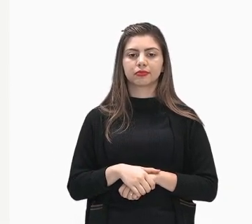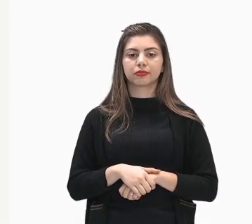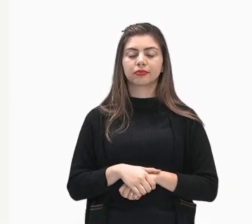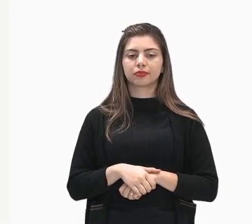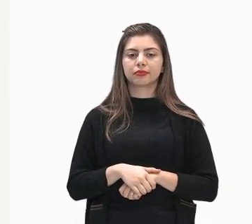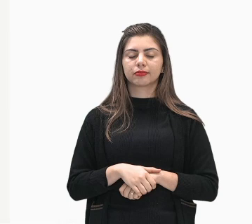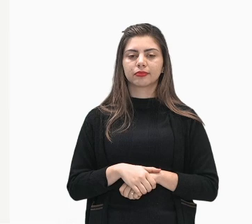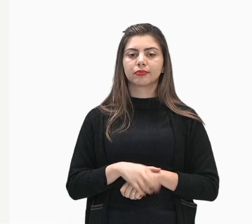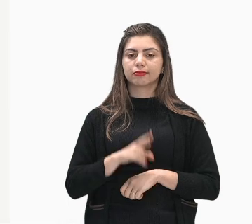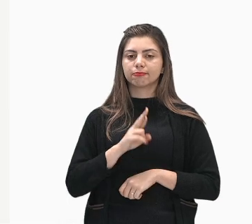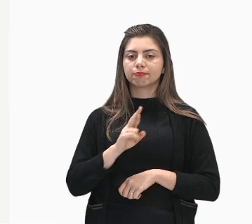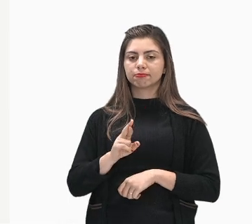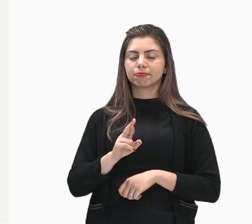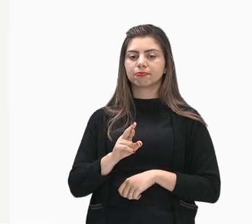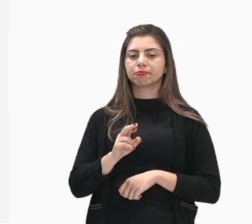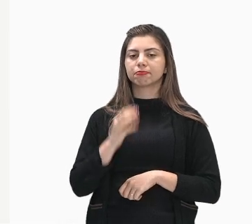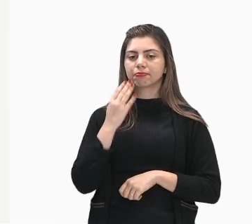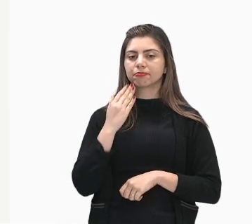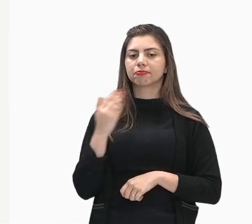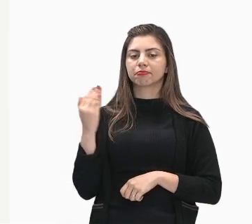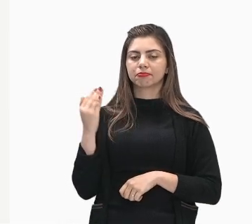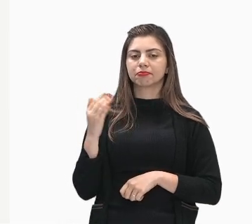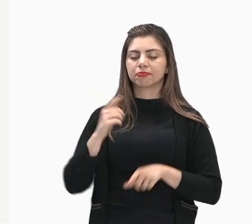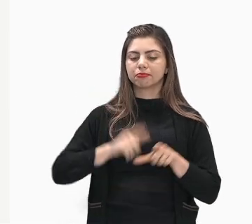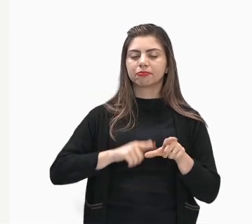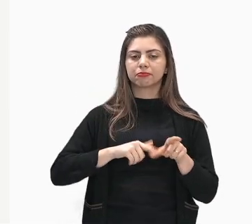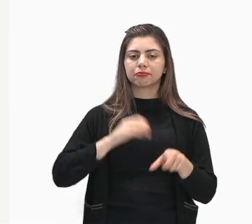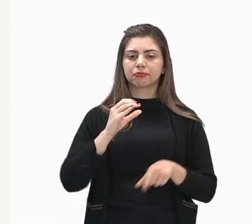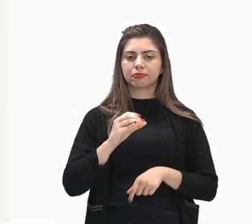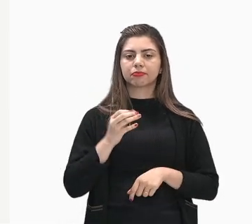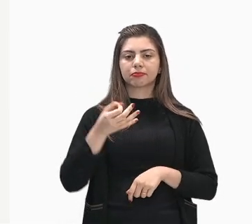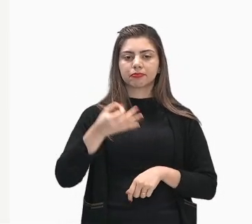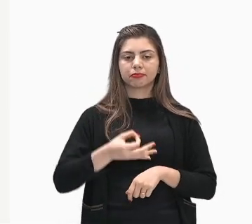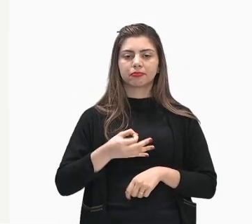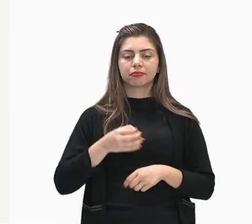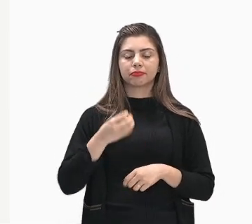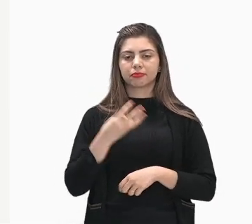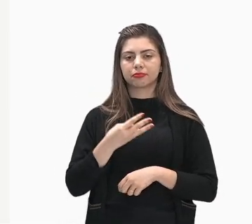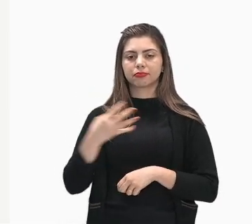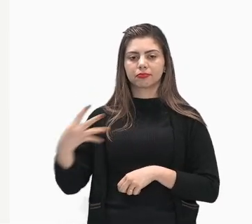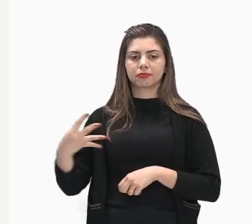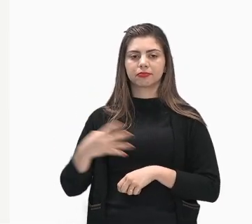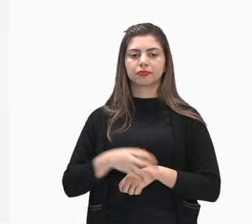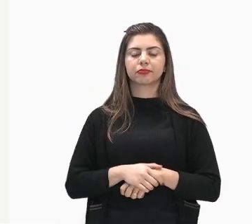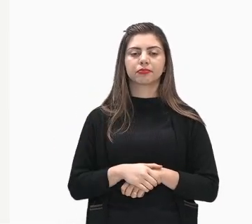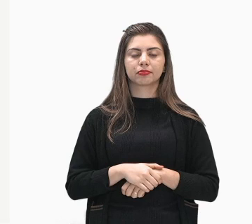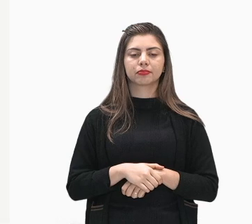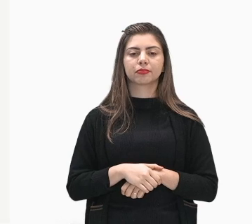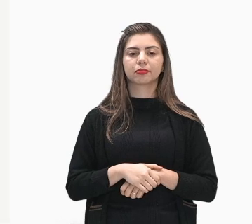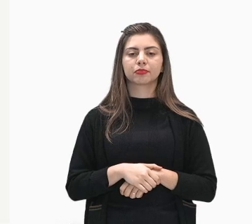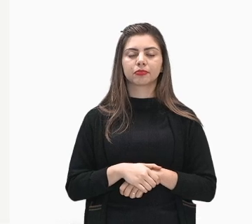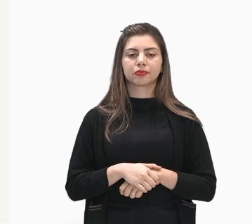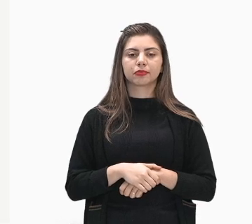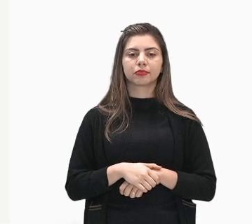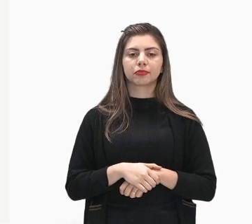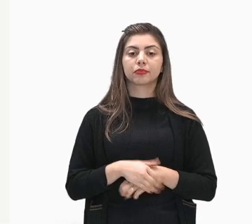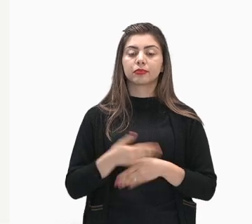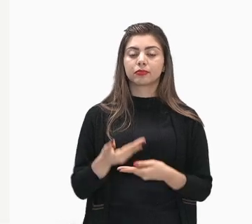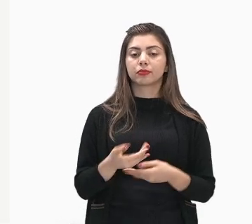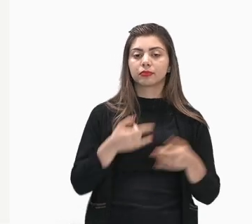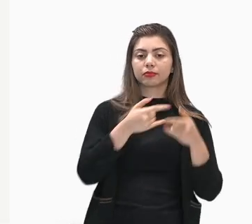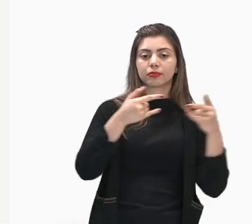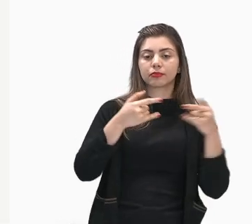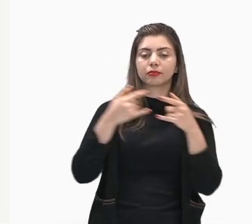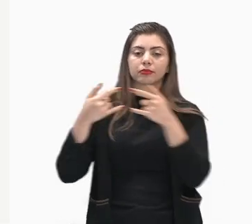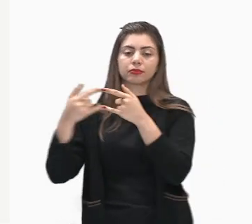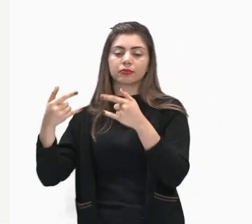gabarito, a alternativa correta é a letra C, afirmação 3 e 4. No gabarito comentado, né, quando os polos